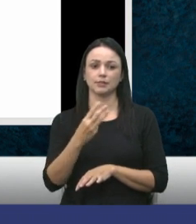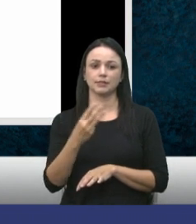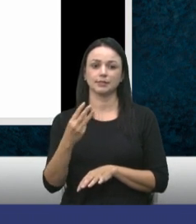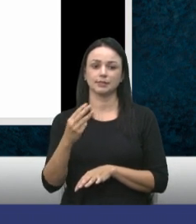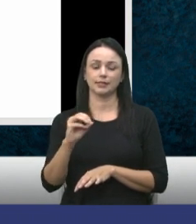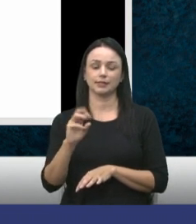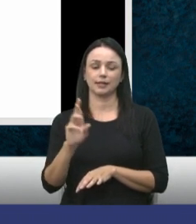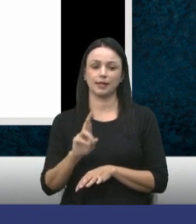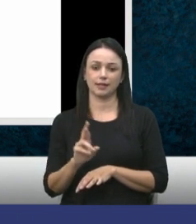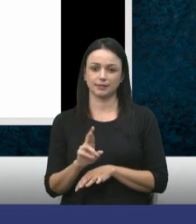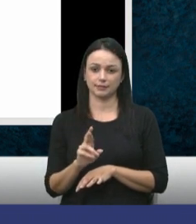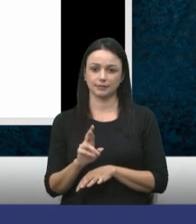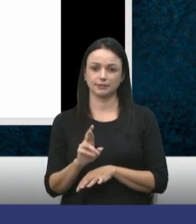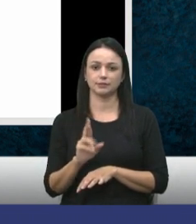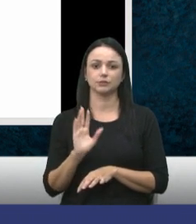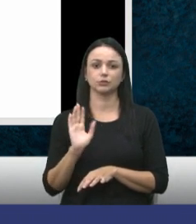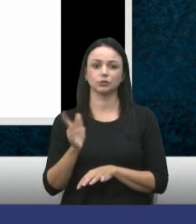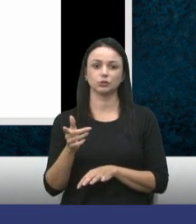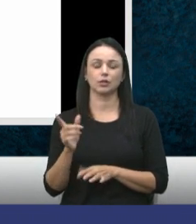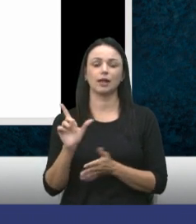64.900.330, dos quais liquidados